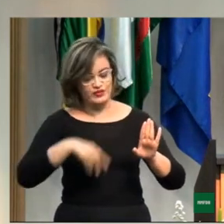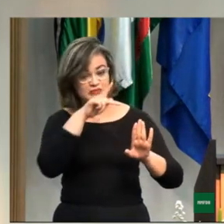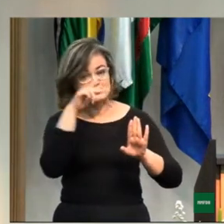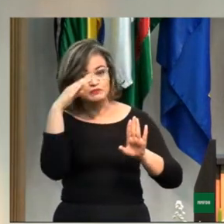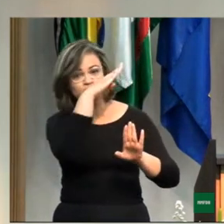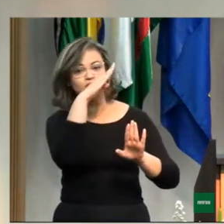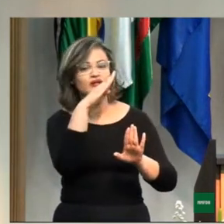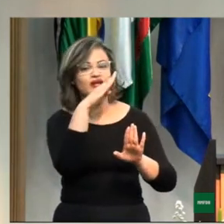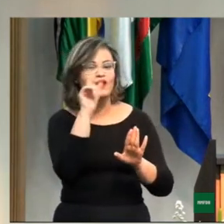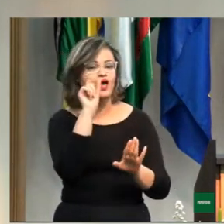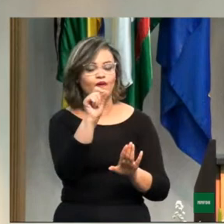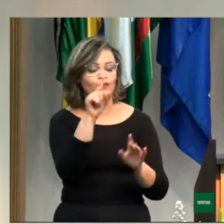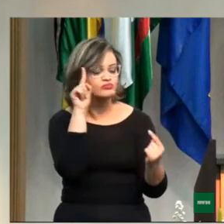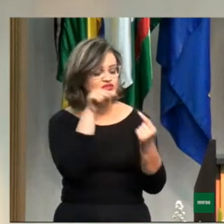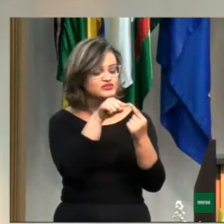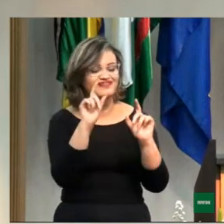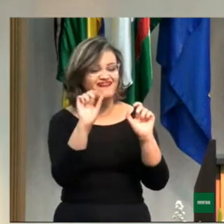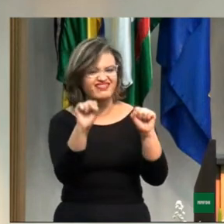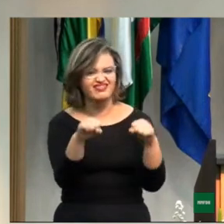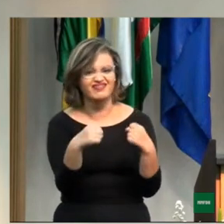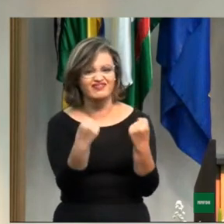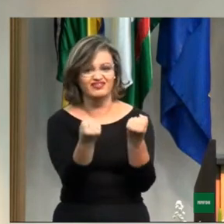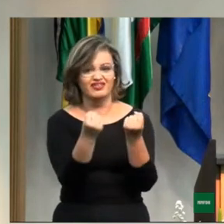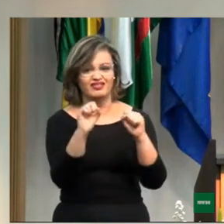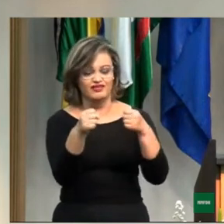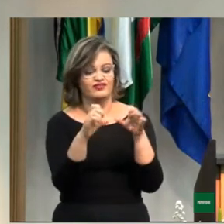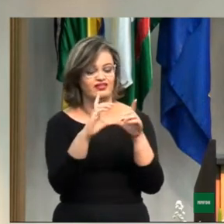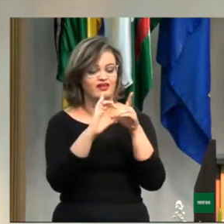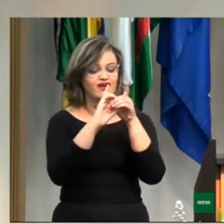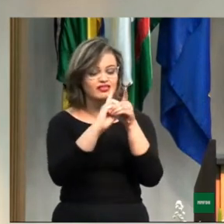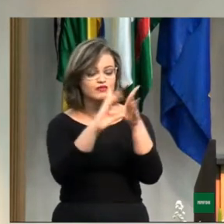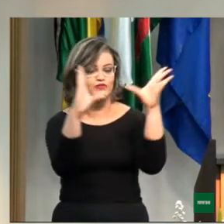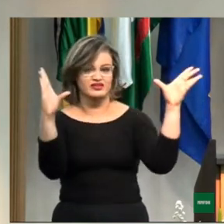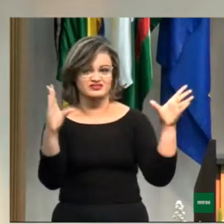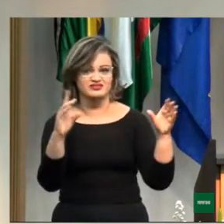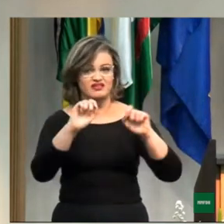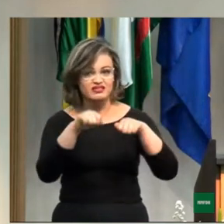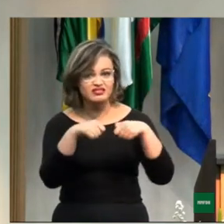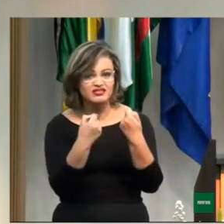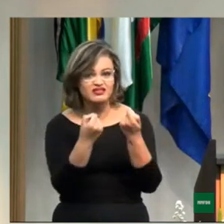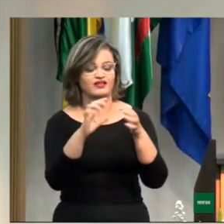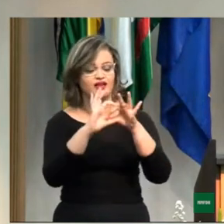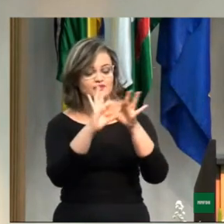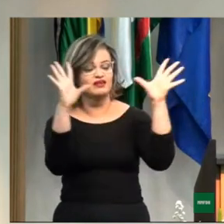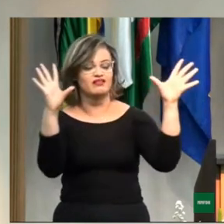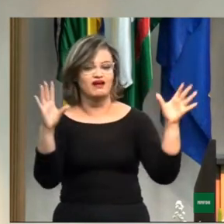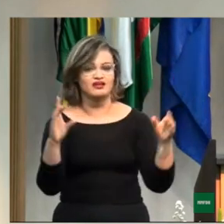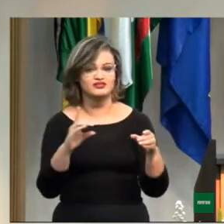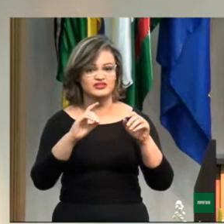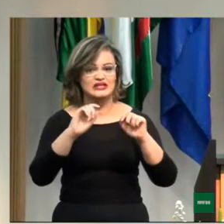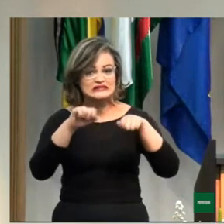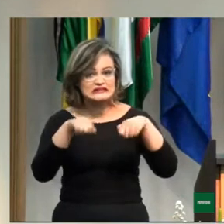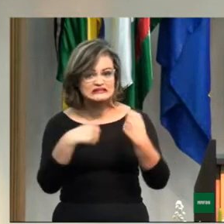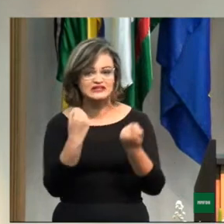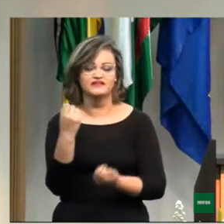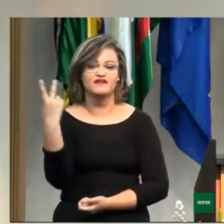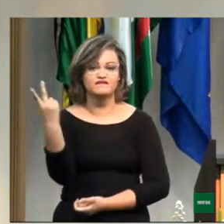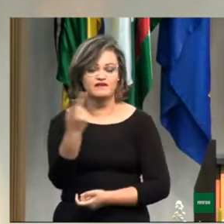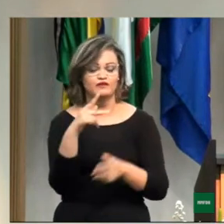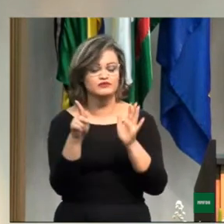defesa da liberdade, da democracia e dos valores cristãos, da família,